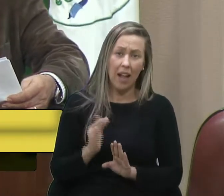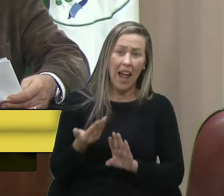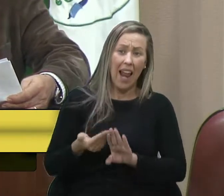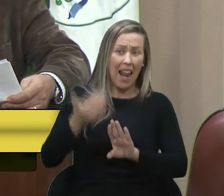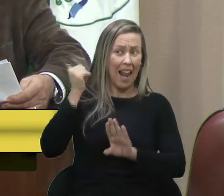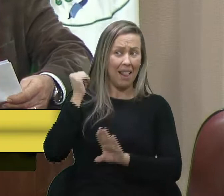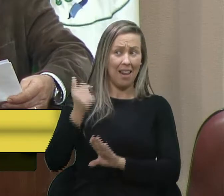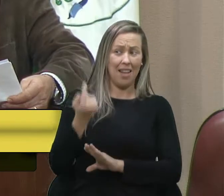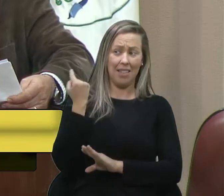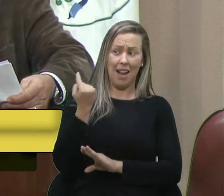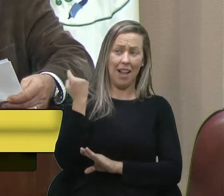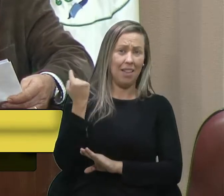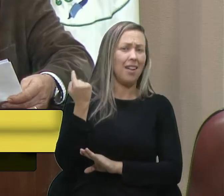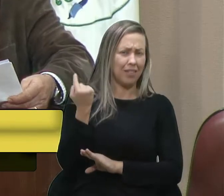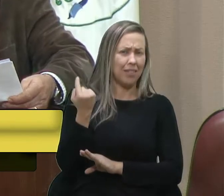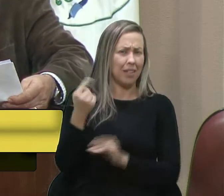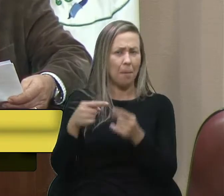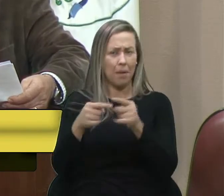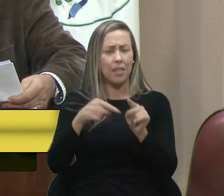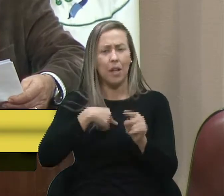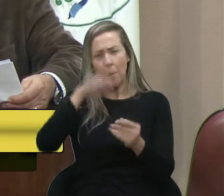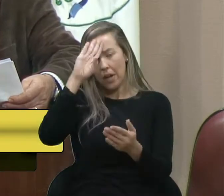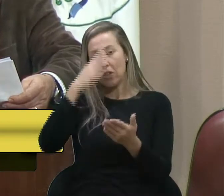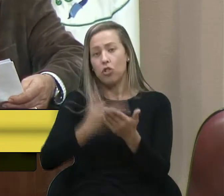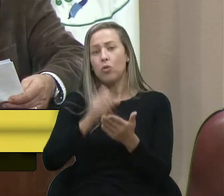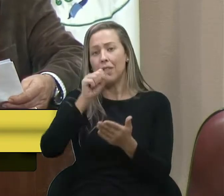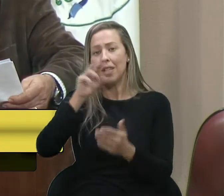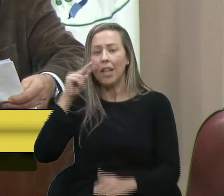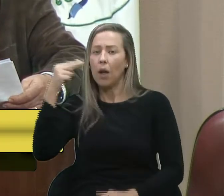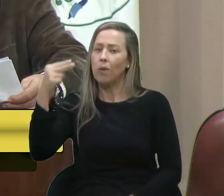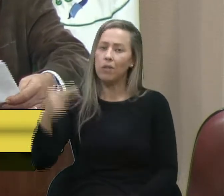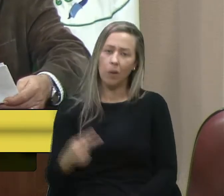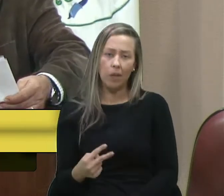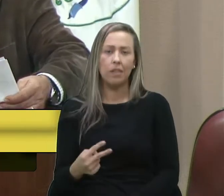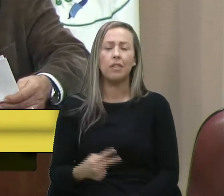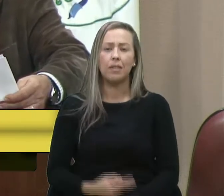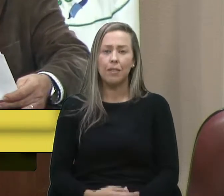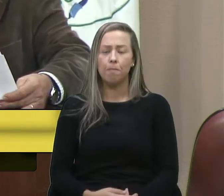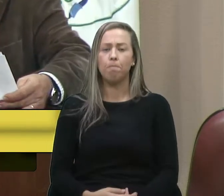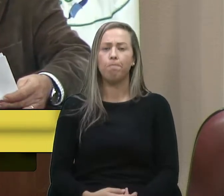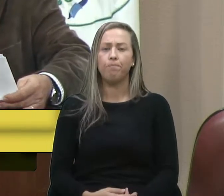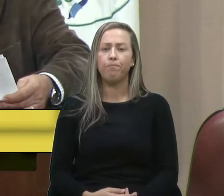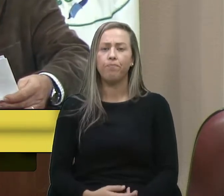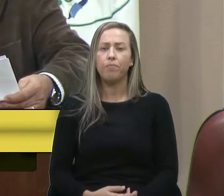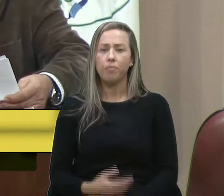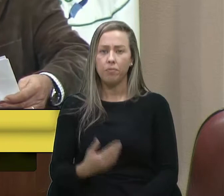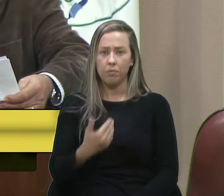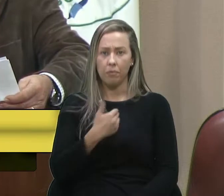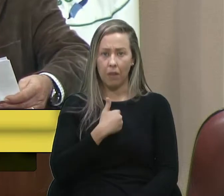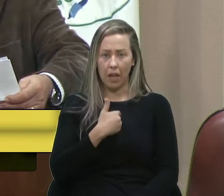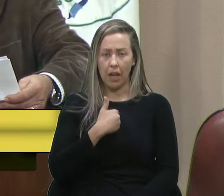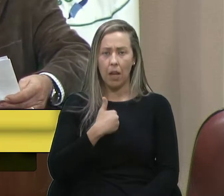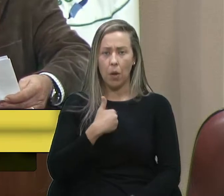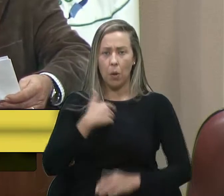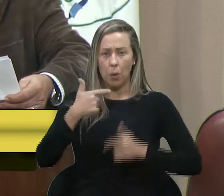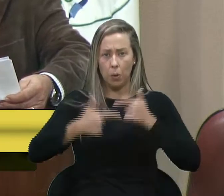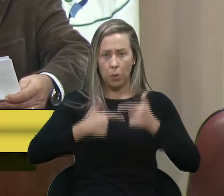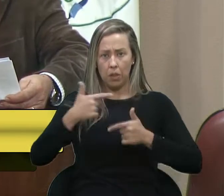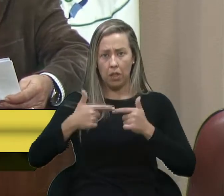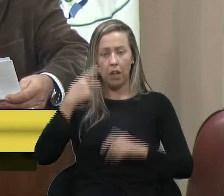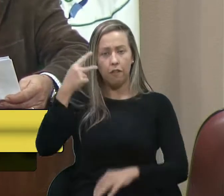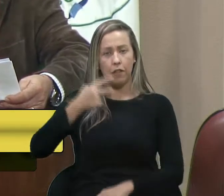E com certeza isso tem consequências. Quando eu concorria a vereador